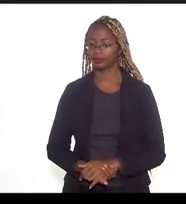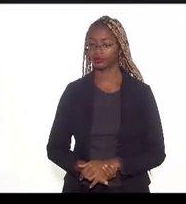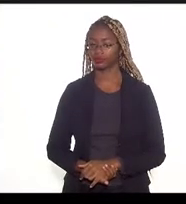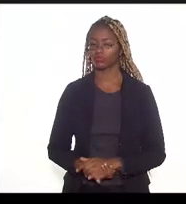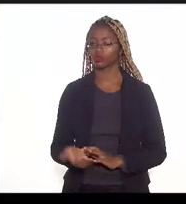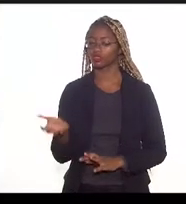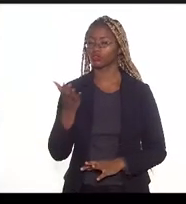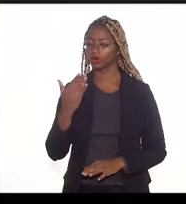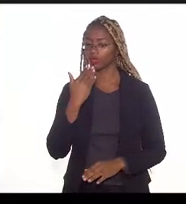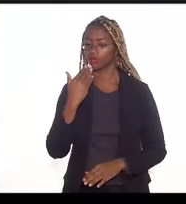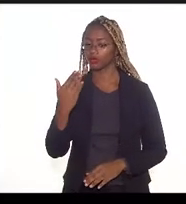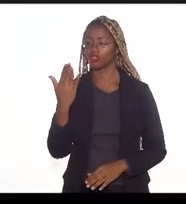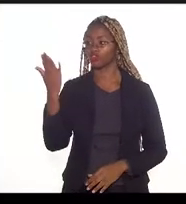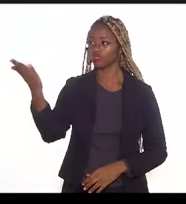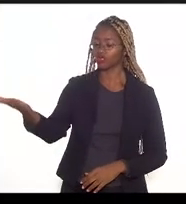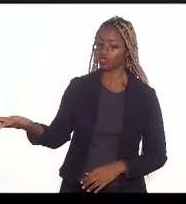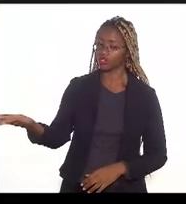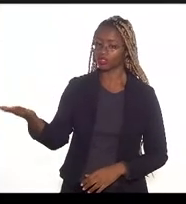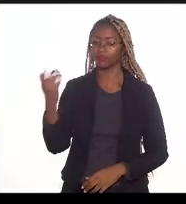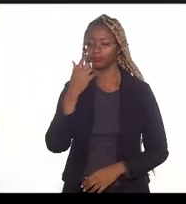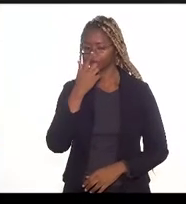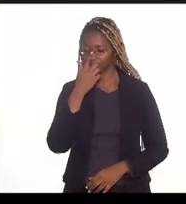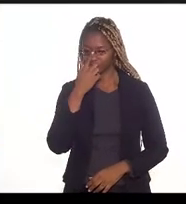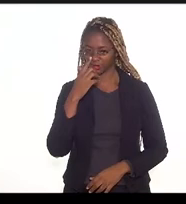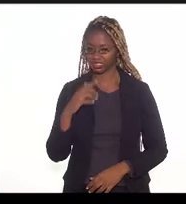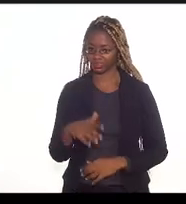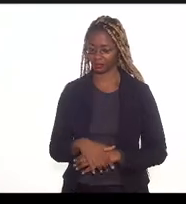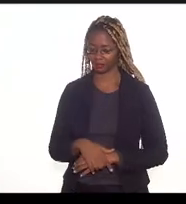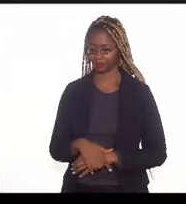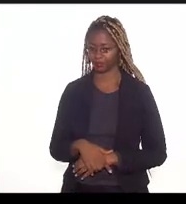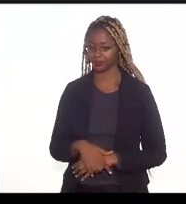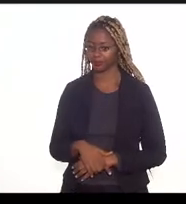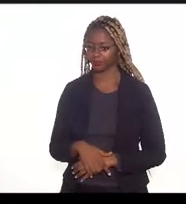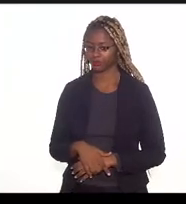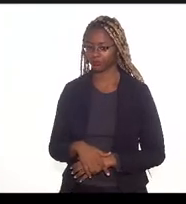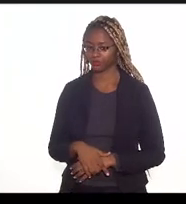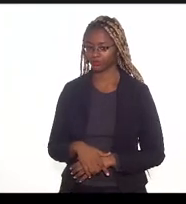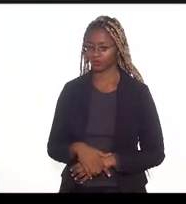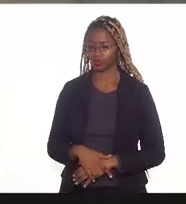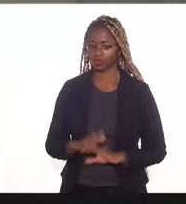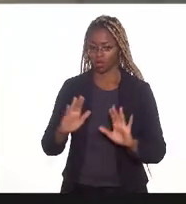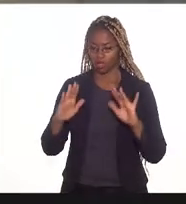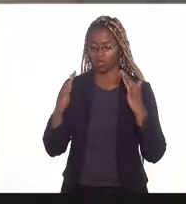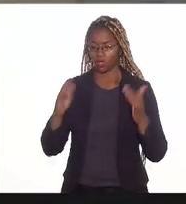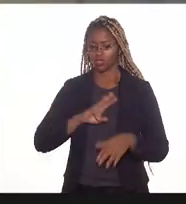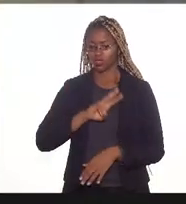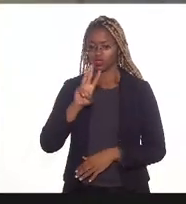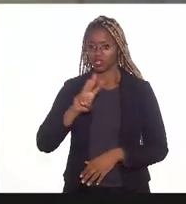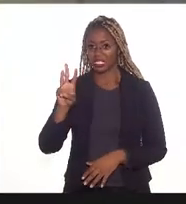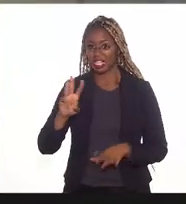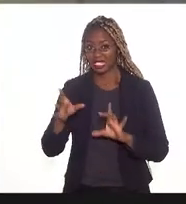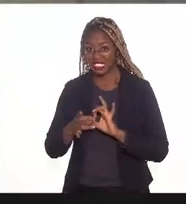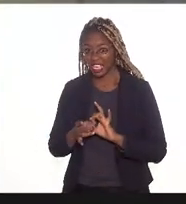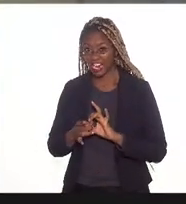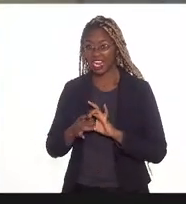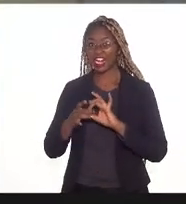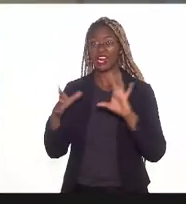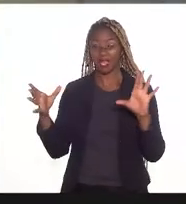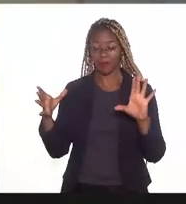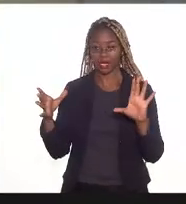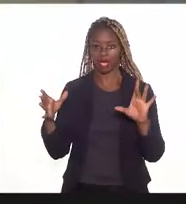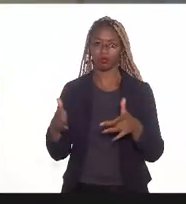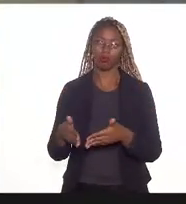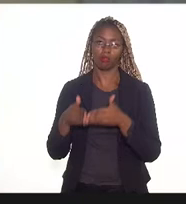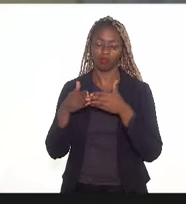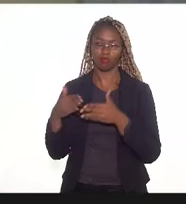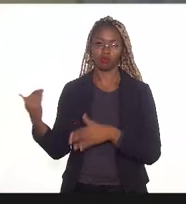uma solicitação à Vossa Senhoria. Assim que o site for ao ar, o senhor comunicar